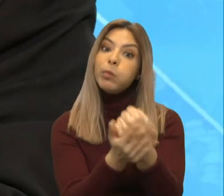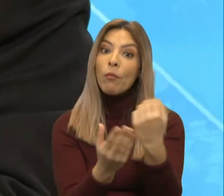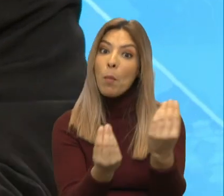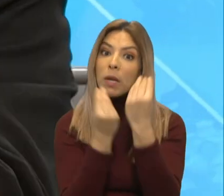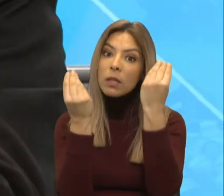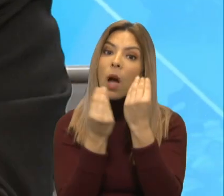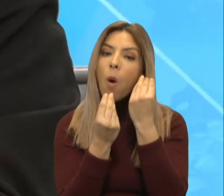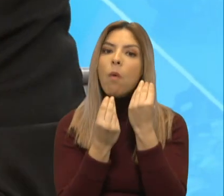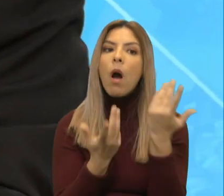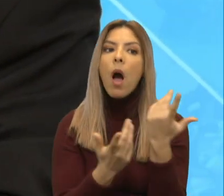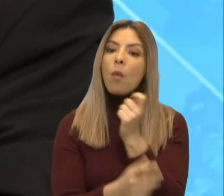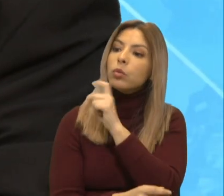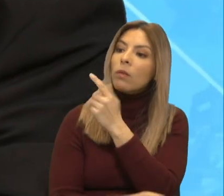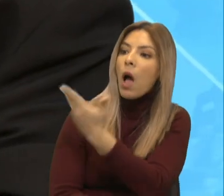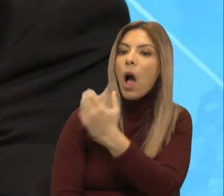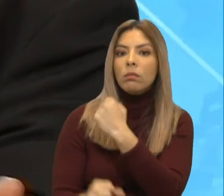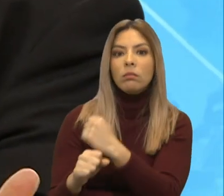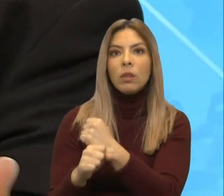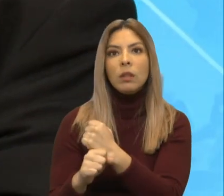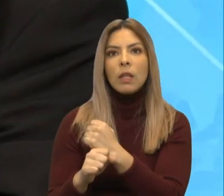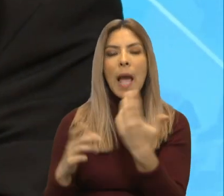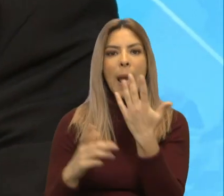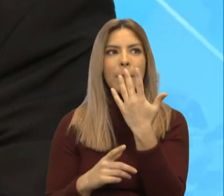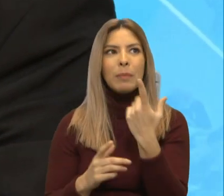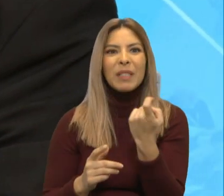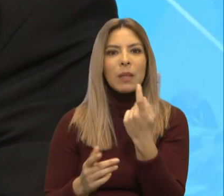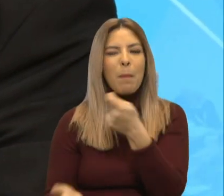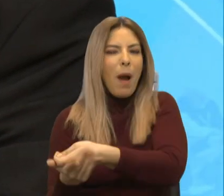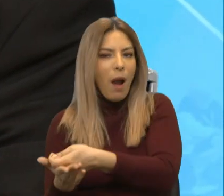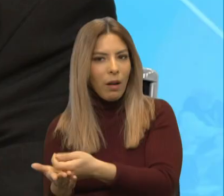lugar, a possibilidade de emprego, é preciso pagar. Tudo se paga. Né? E